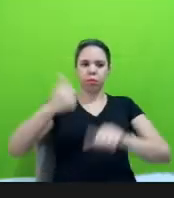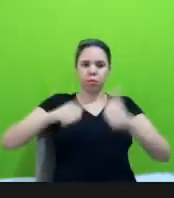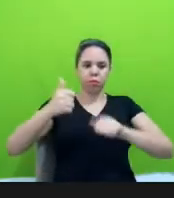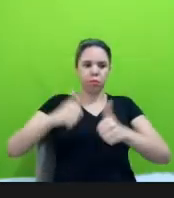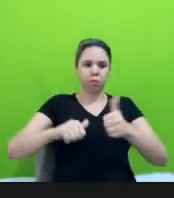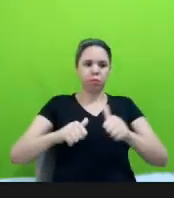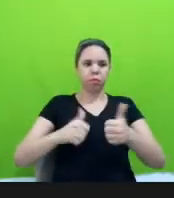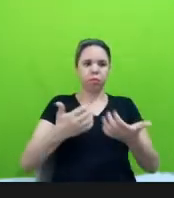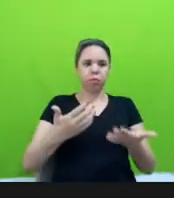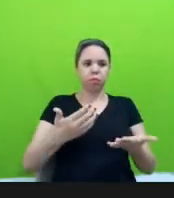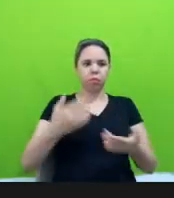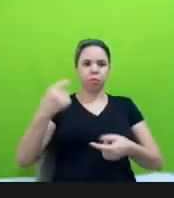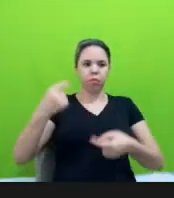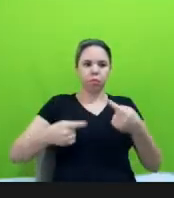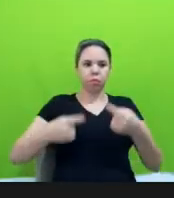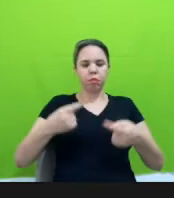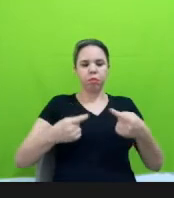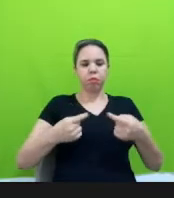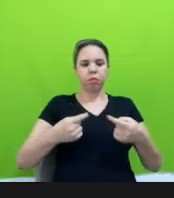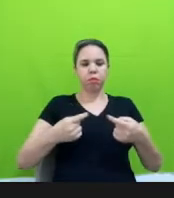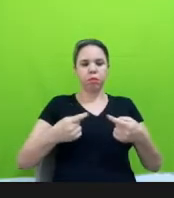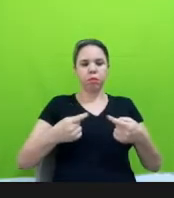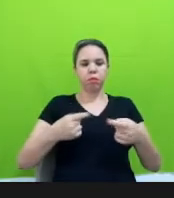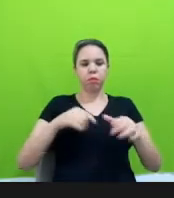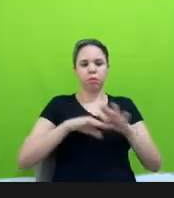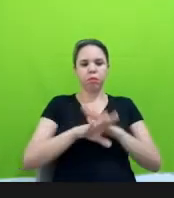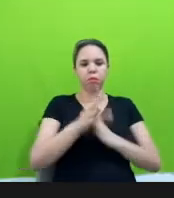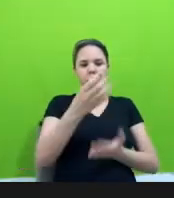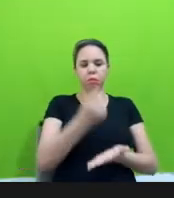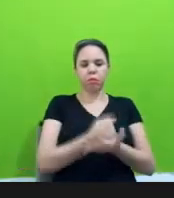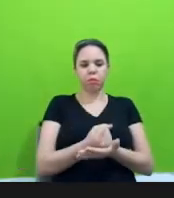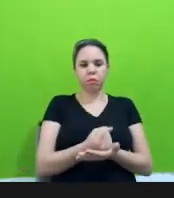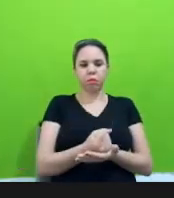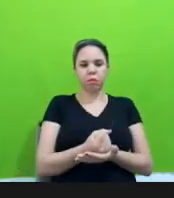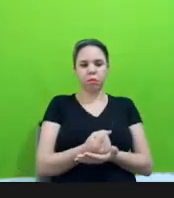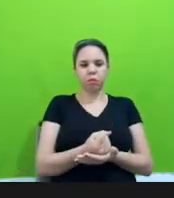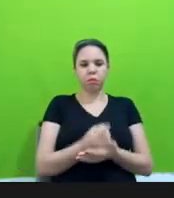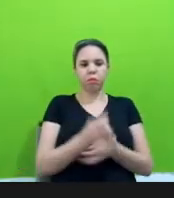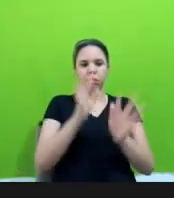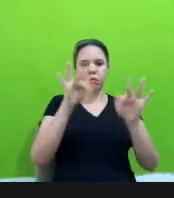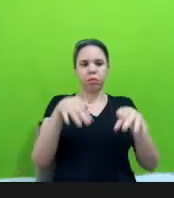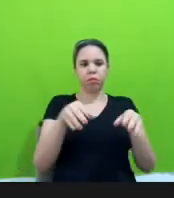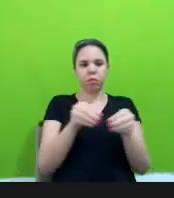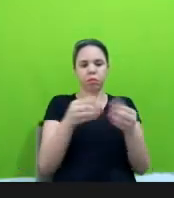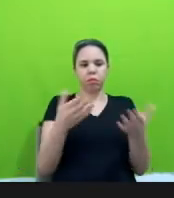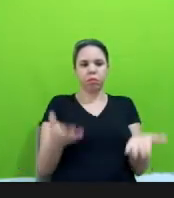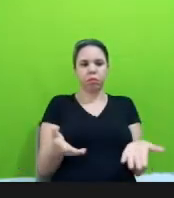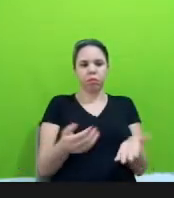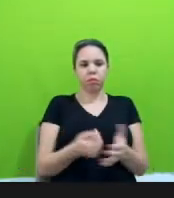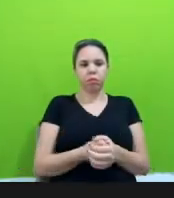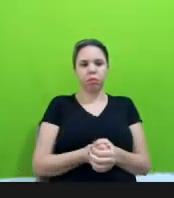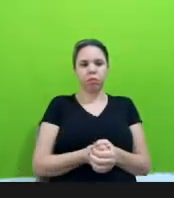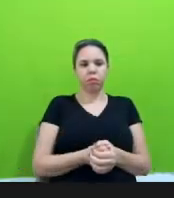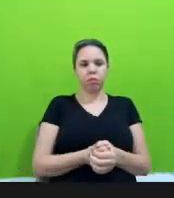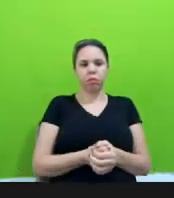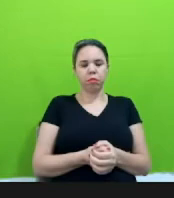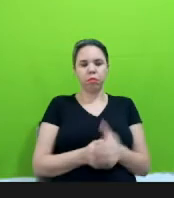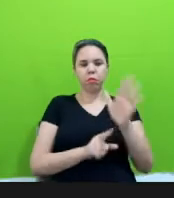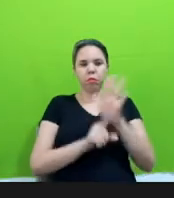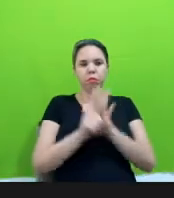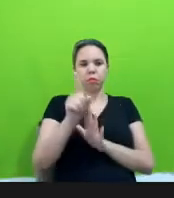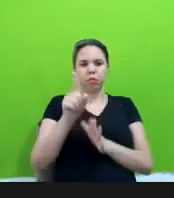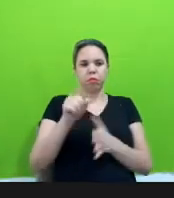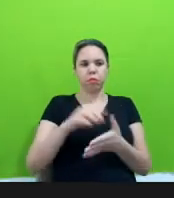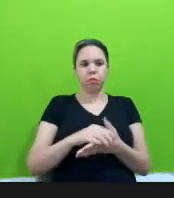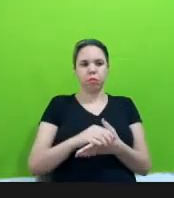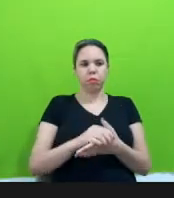as políticas, manter os arquivos, e aí, só finalizando, como em relação a essa pergunta, né,